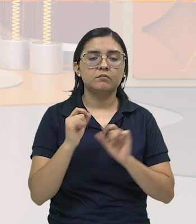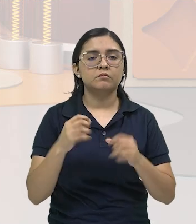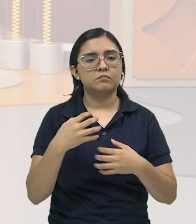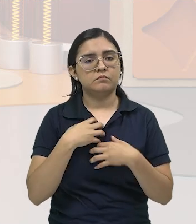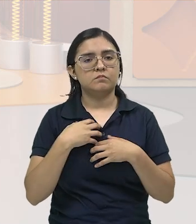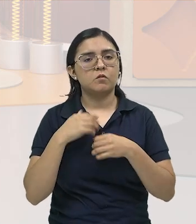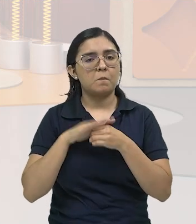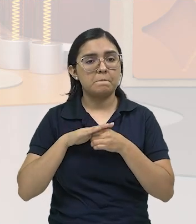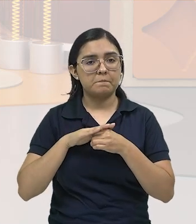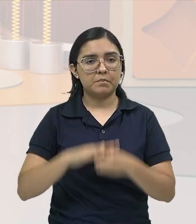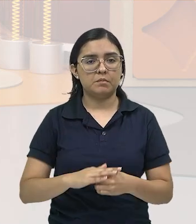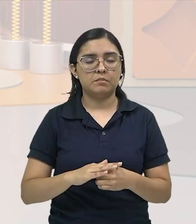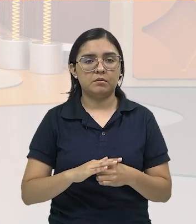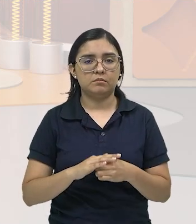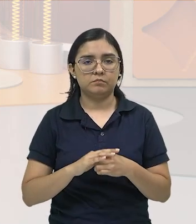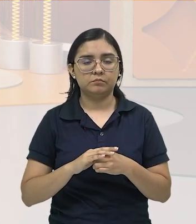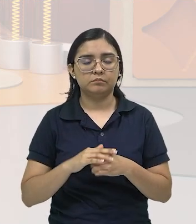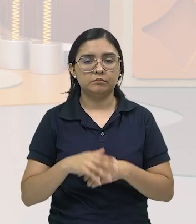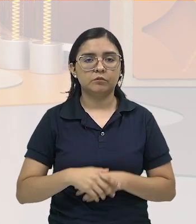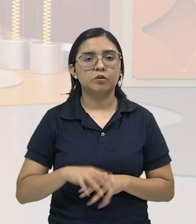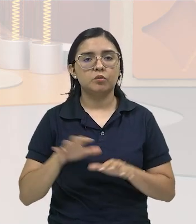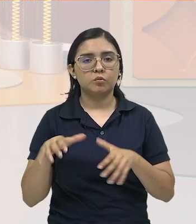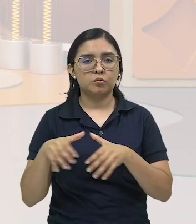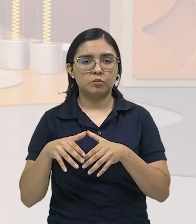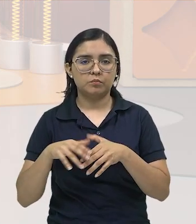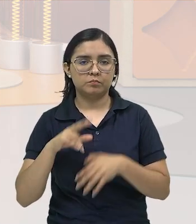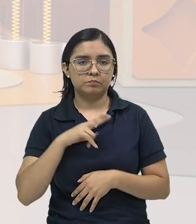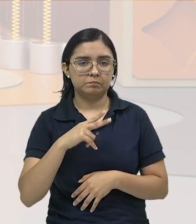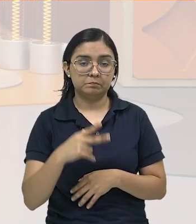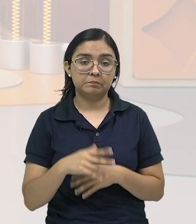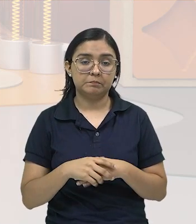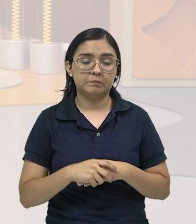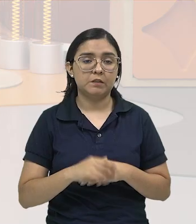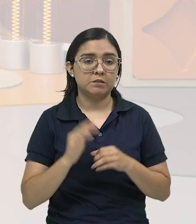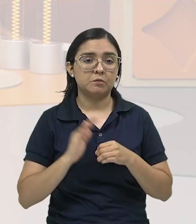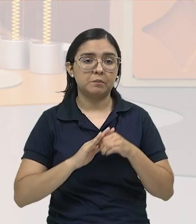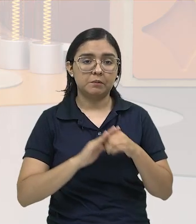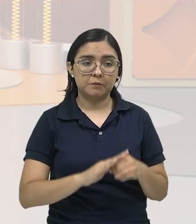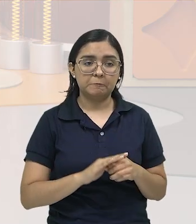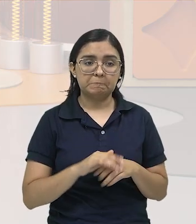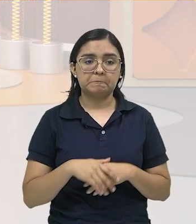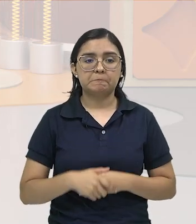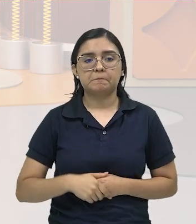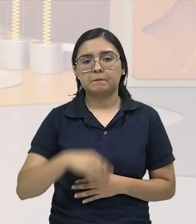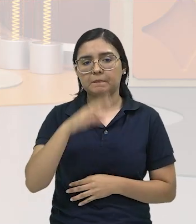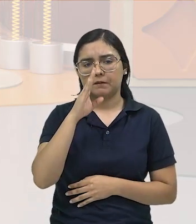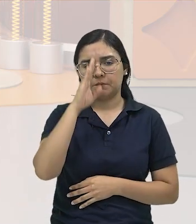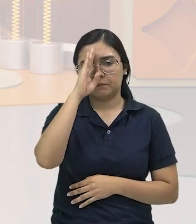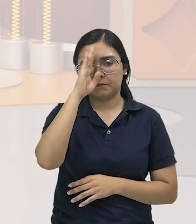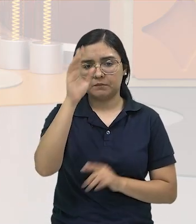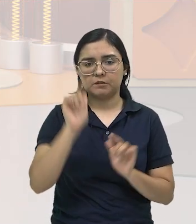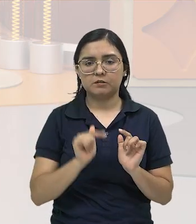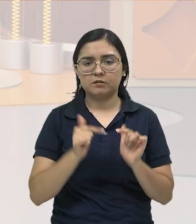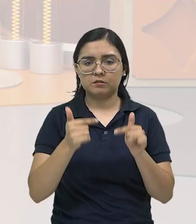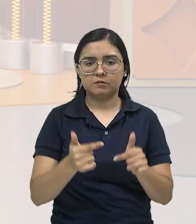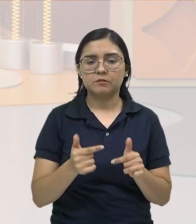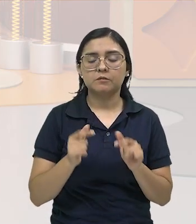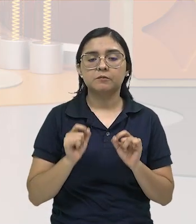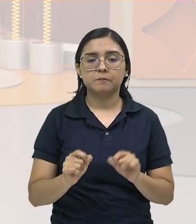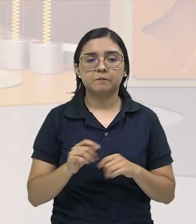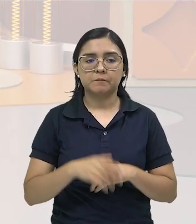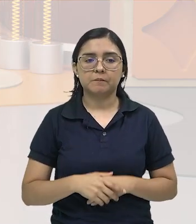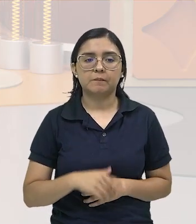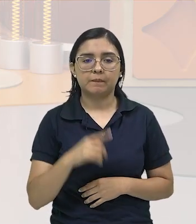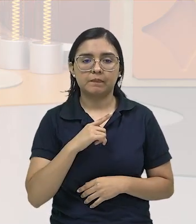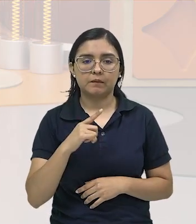oprimidos pelo domínio colonial português. Vamos lá? As principais ações incluíam a tomada do poder